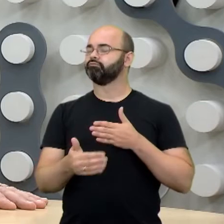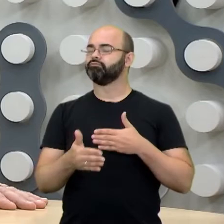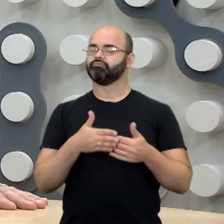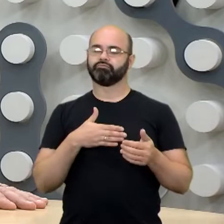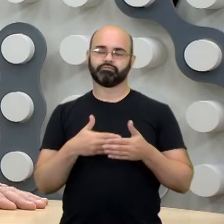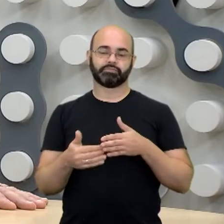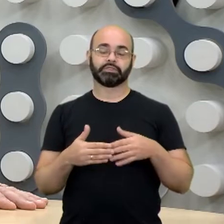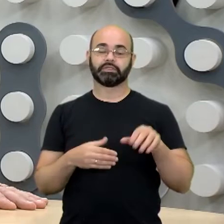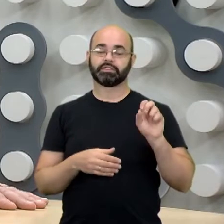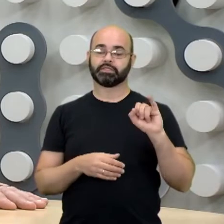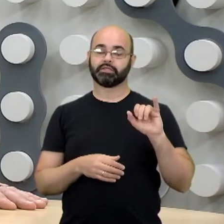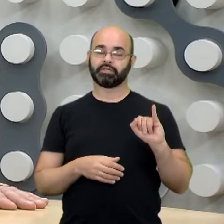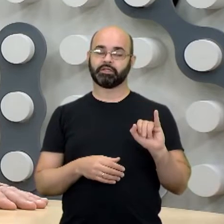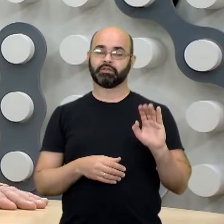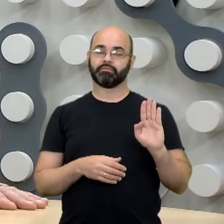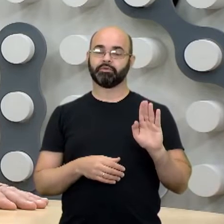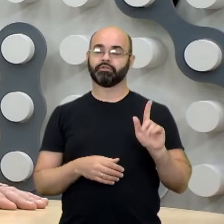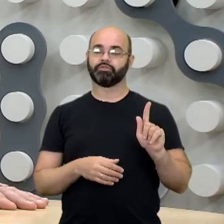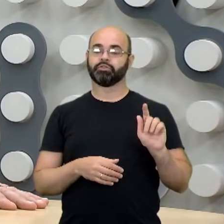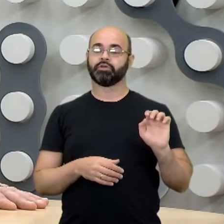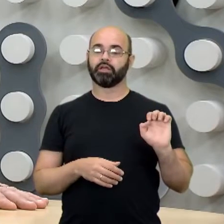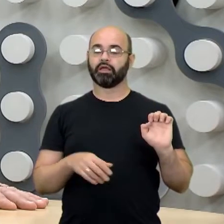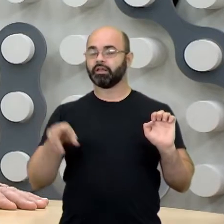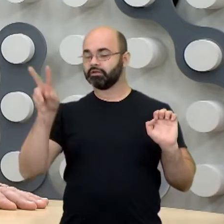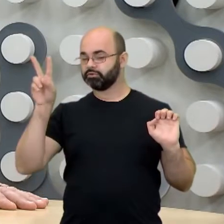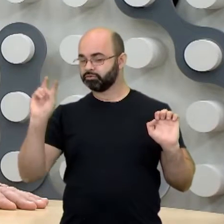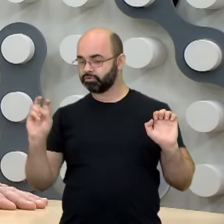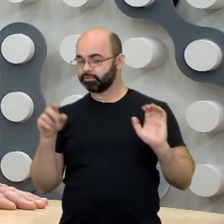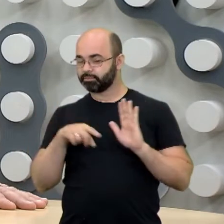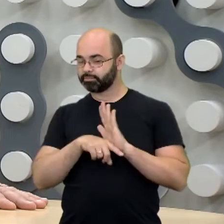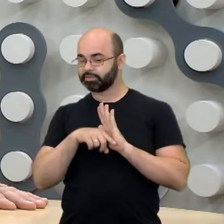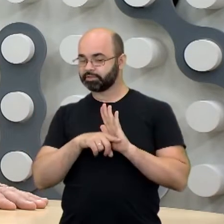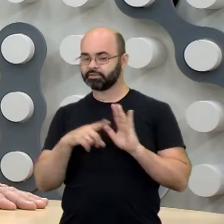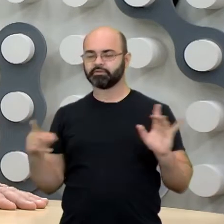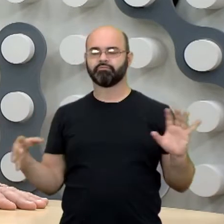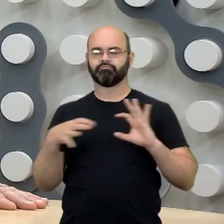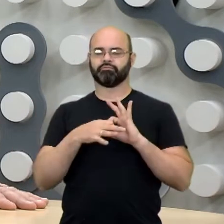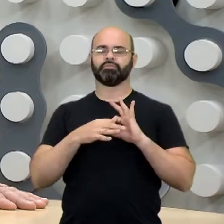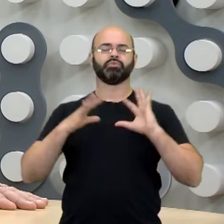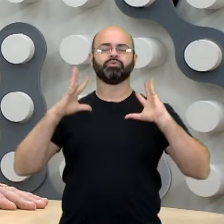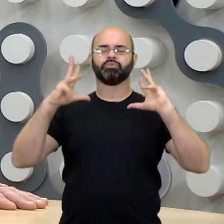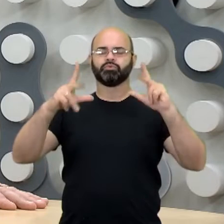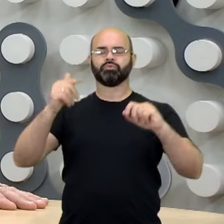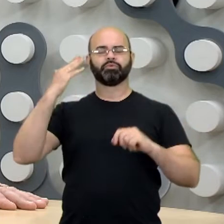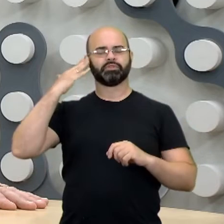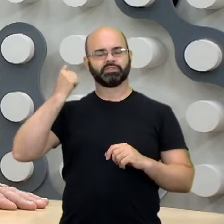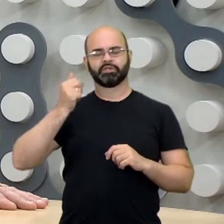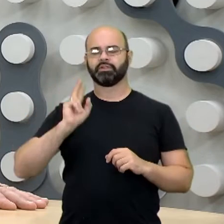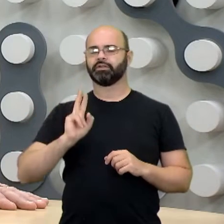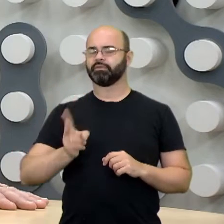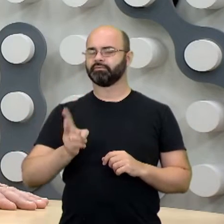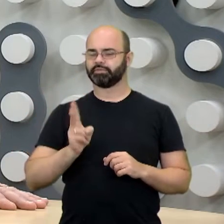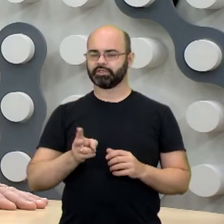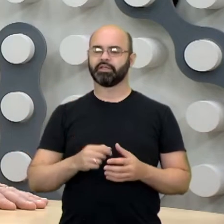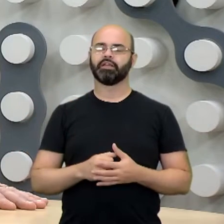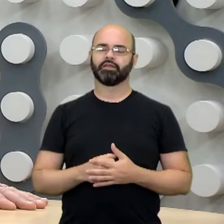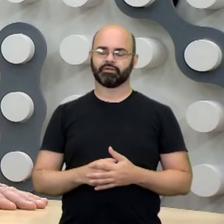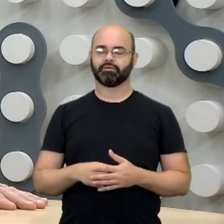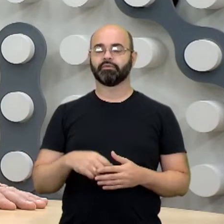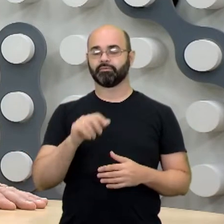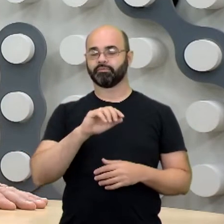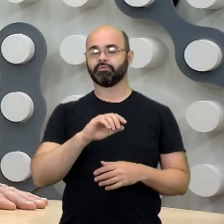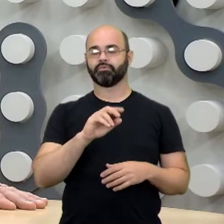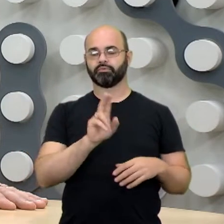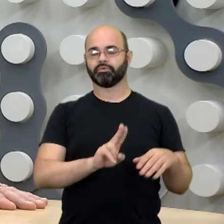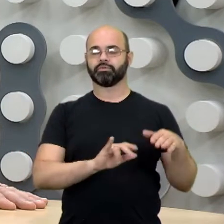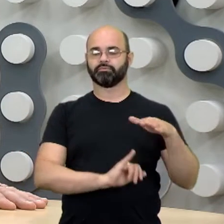de pesquisas envolvendo a população, ele vai usar, né, essa relação aí do Instituto Brasileiro de